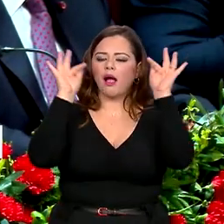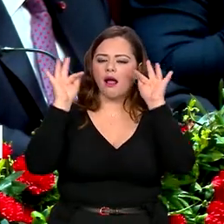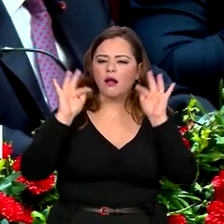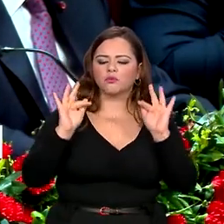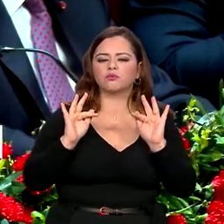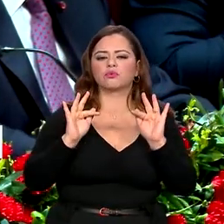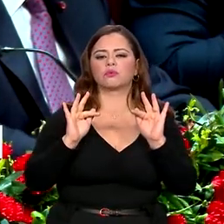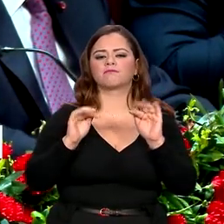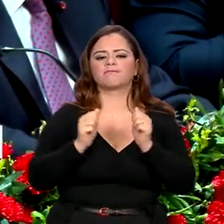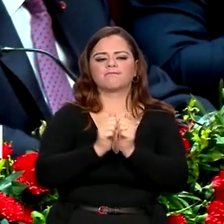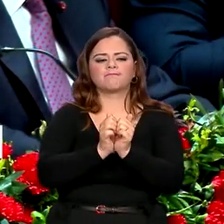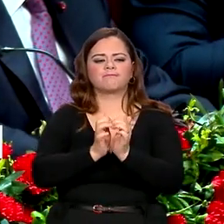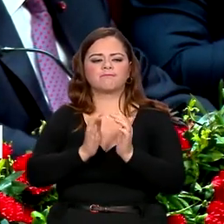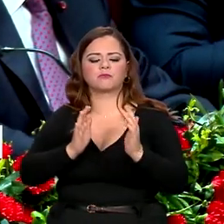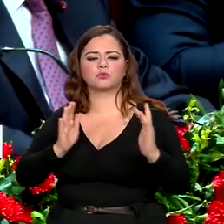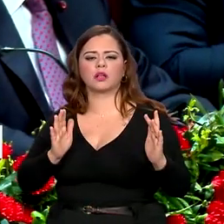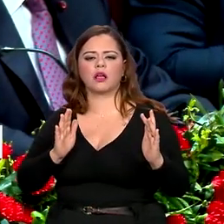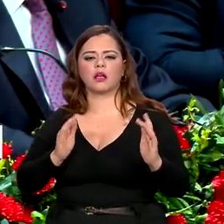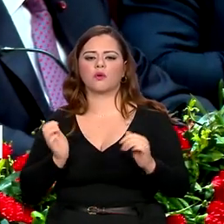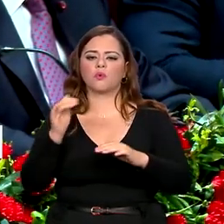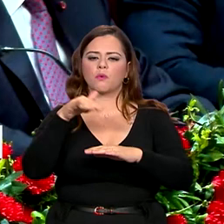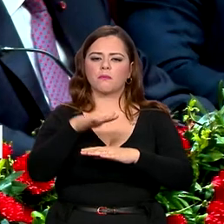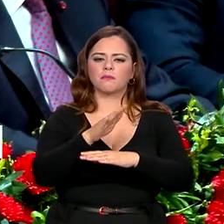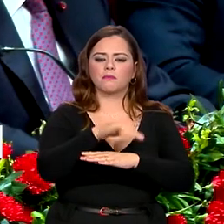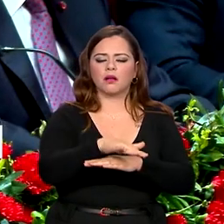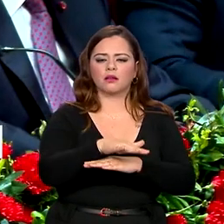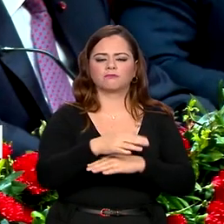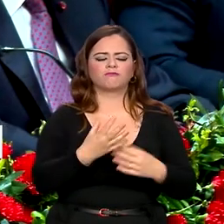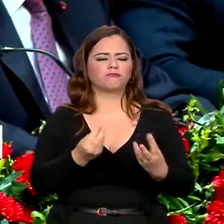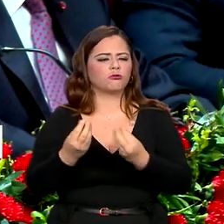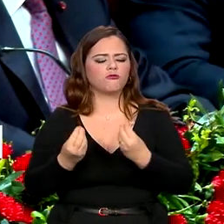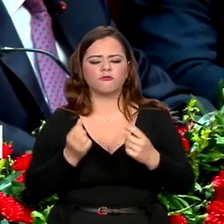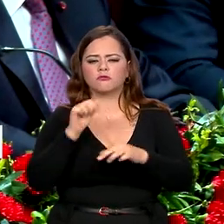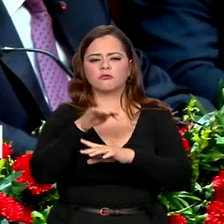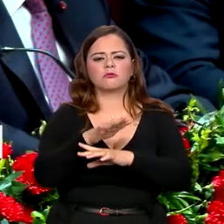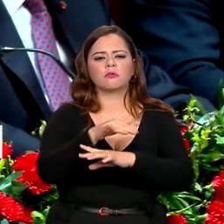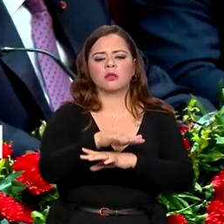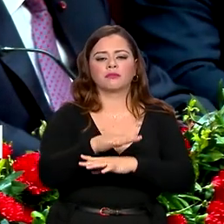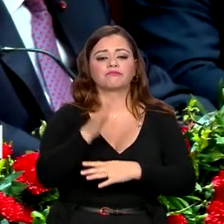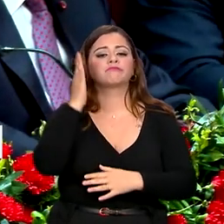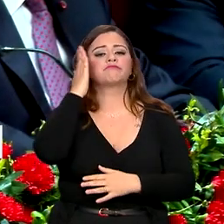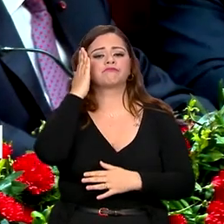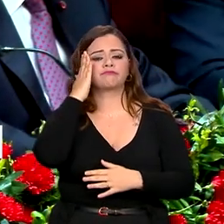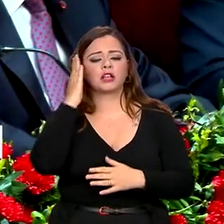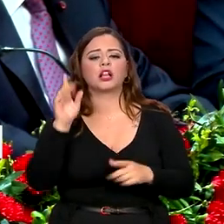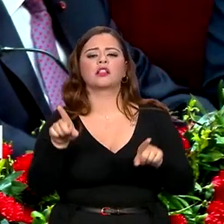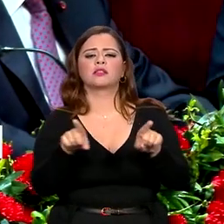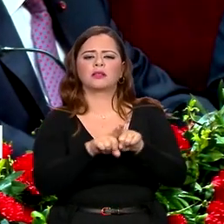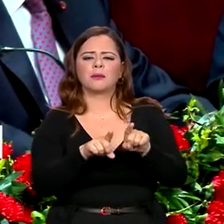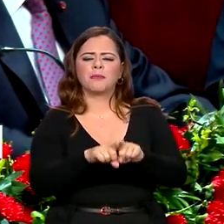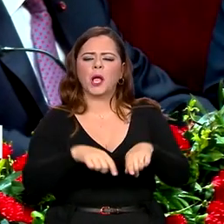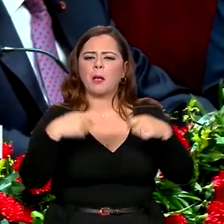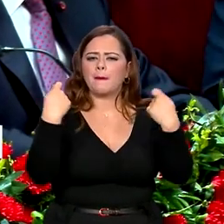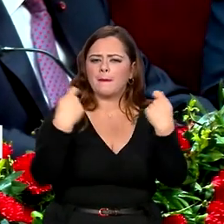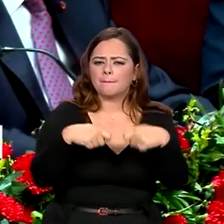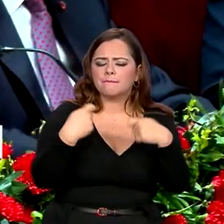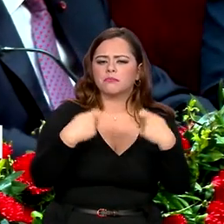separar, tanto mar, tanto mar. Sei também quanto é preciso,